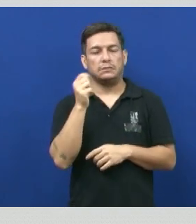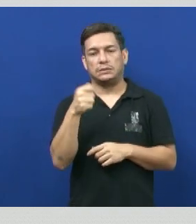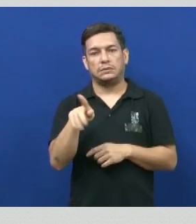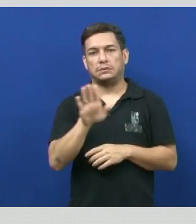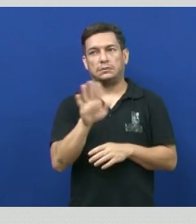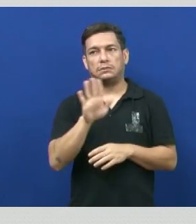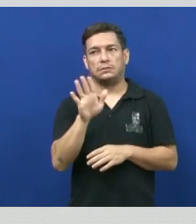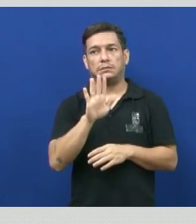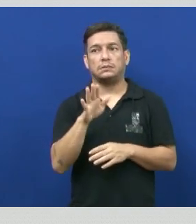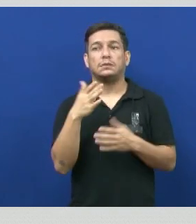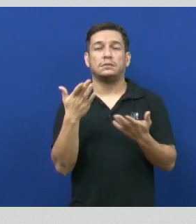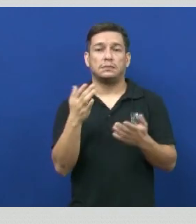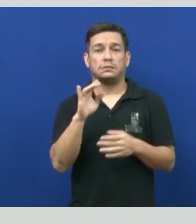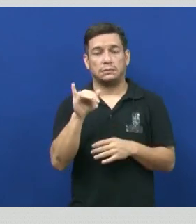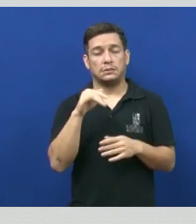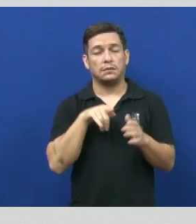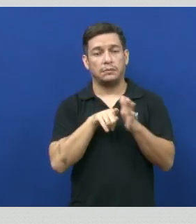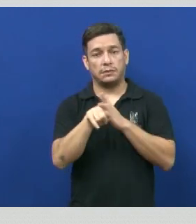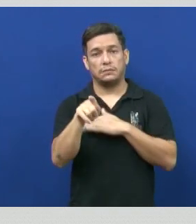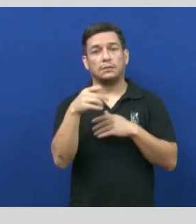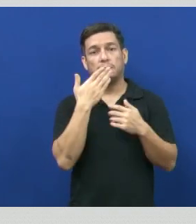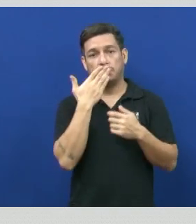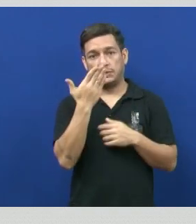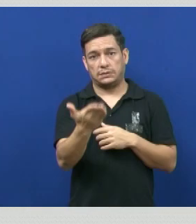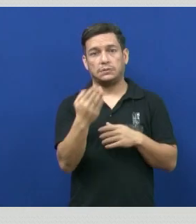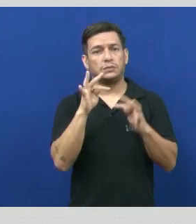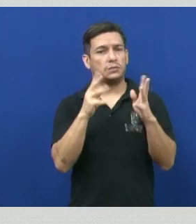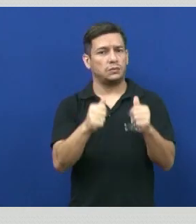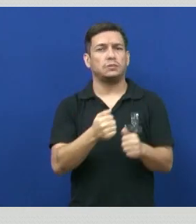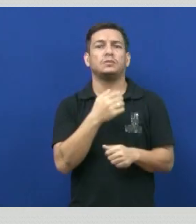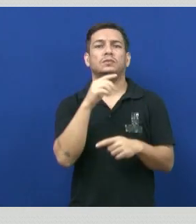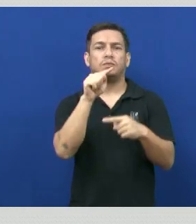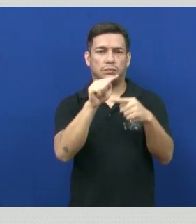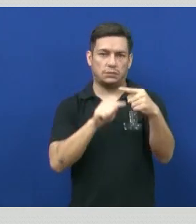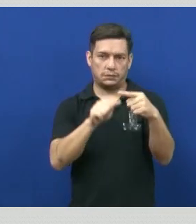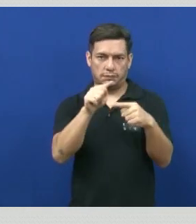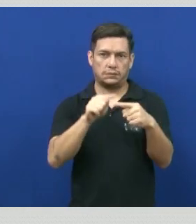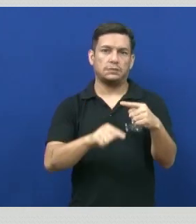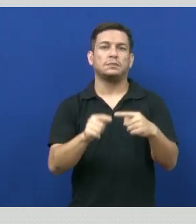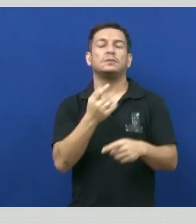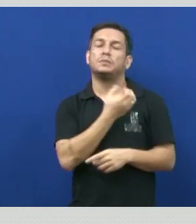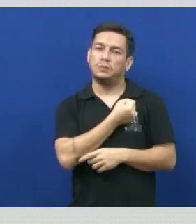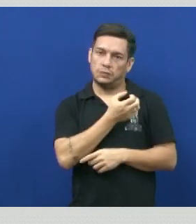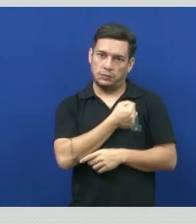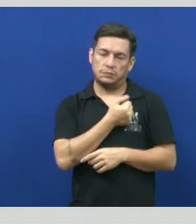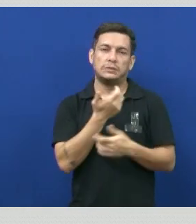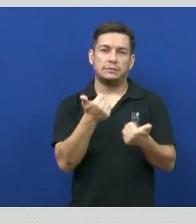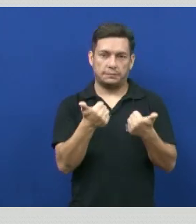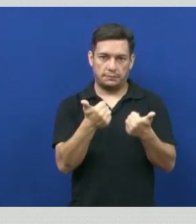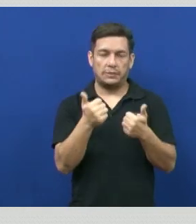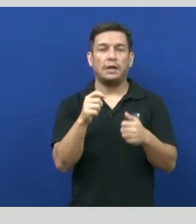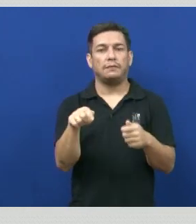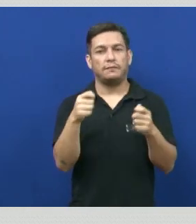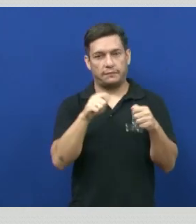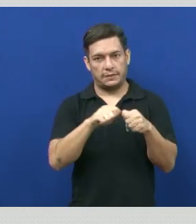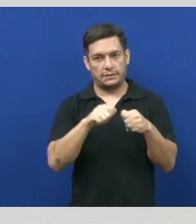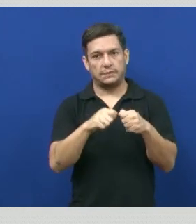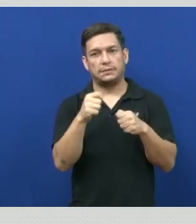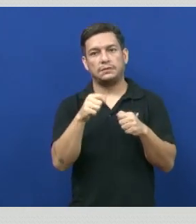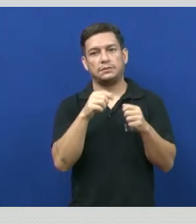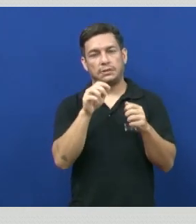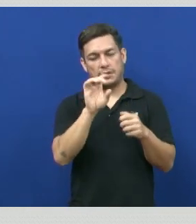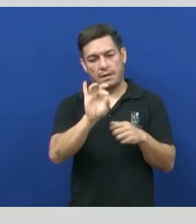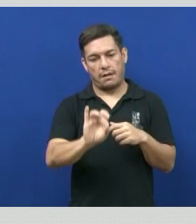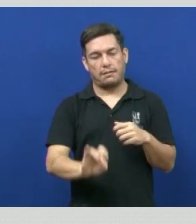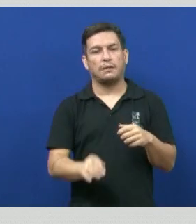preciso. A menos que a sua questão peça todos os divisores daquele número, tá bom? Aí você vai fazer de um por um para